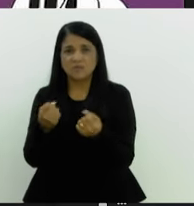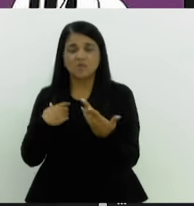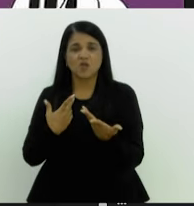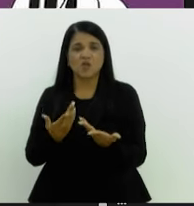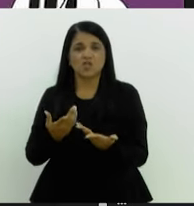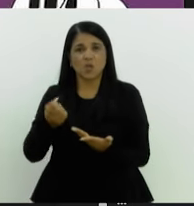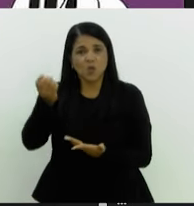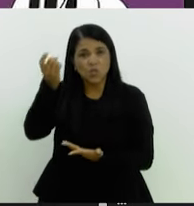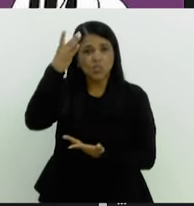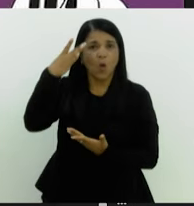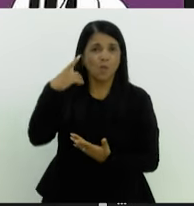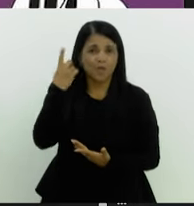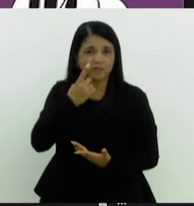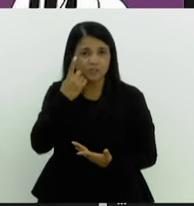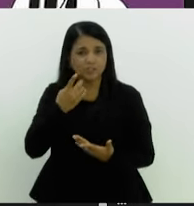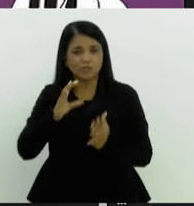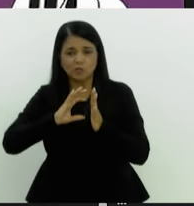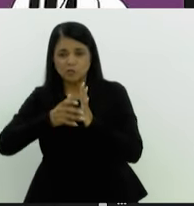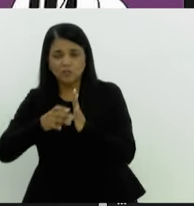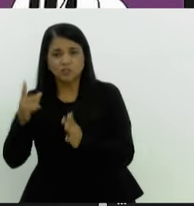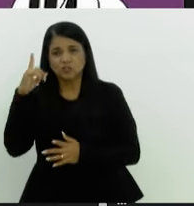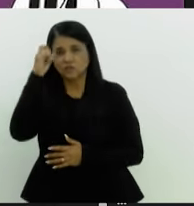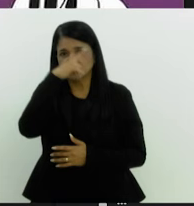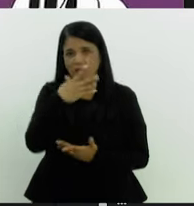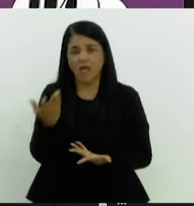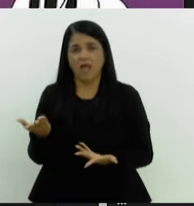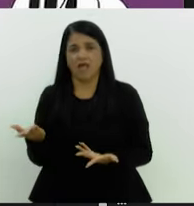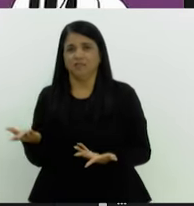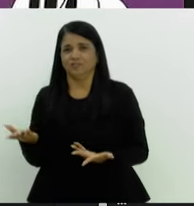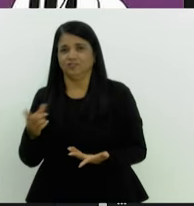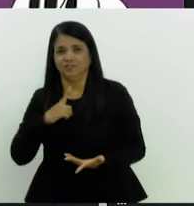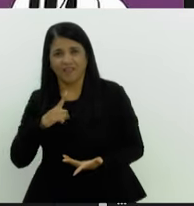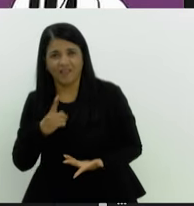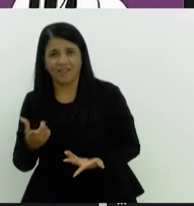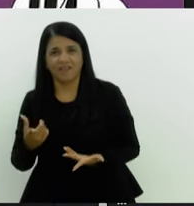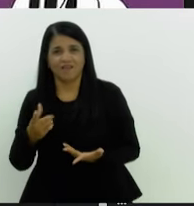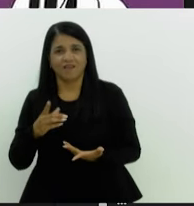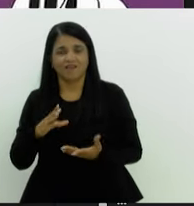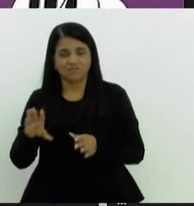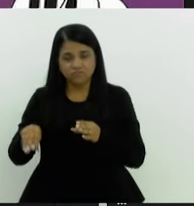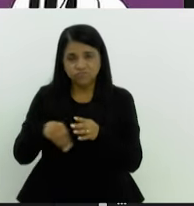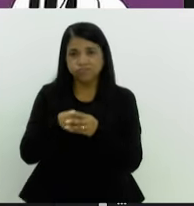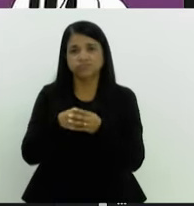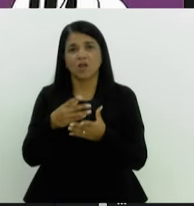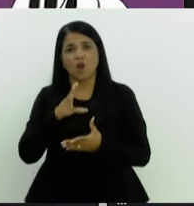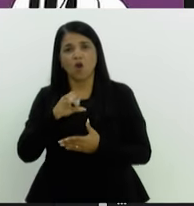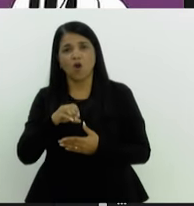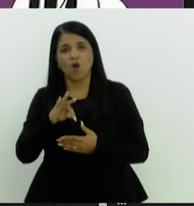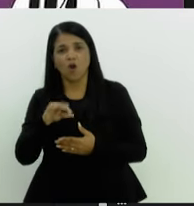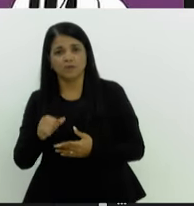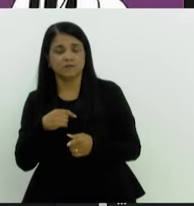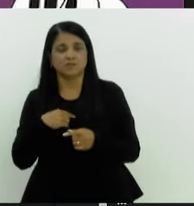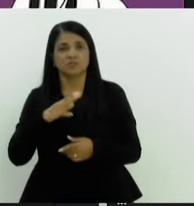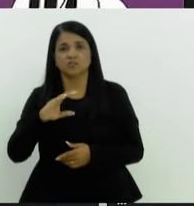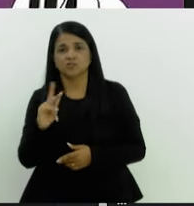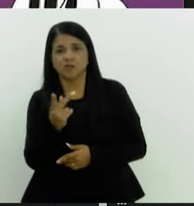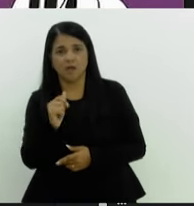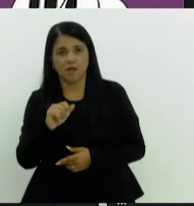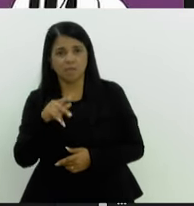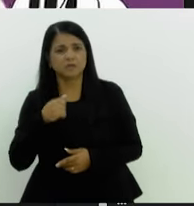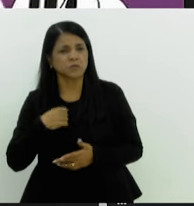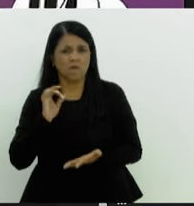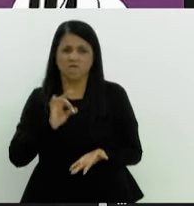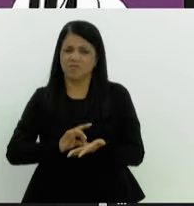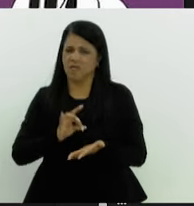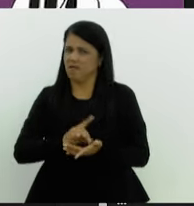política que os partidos T dificuldade de preencher as cotas nas chapas isso não é verdade quando a gente sabe que temos